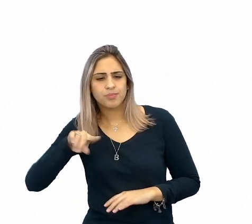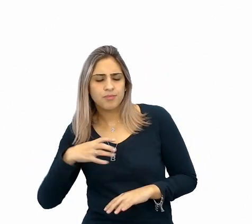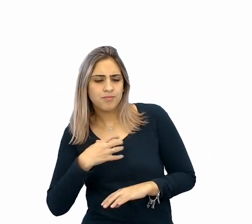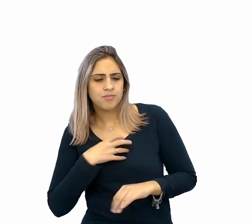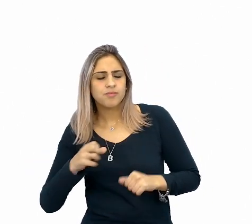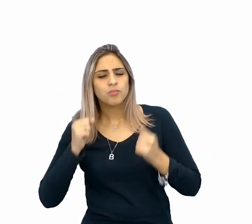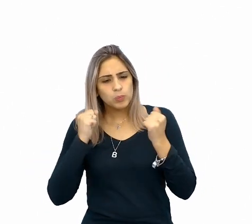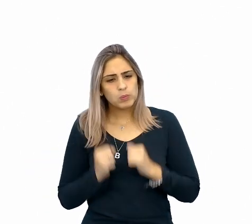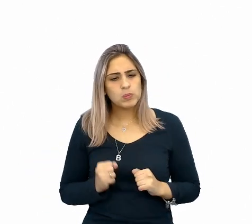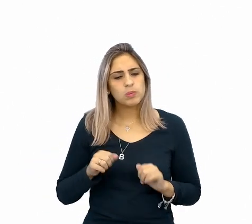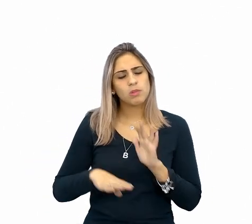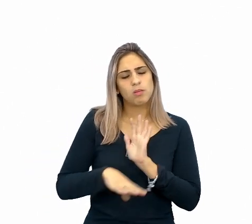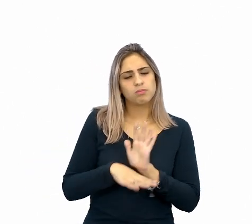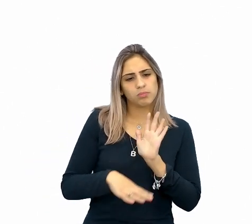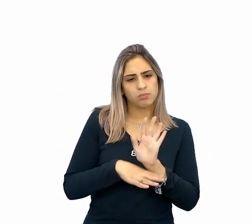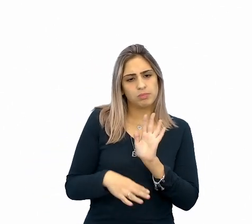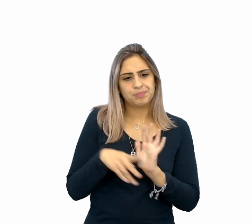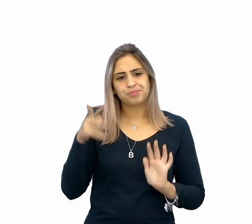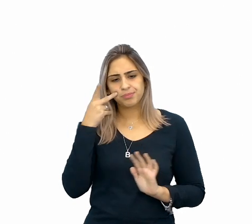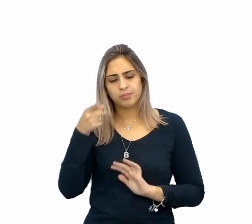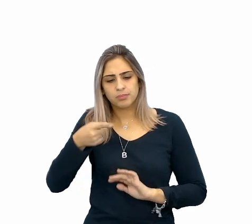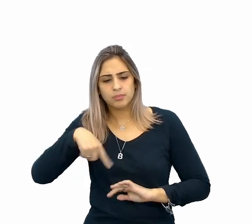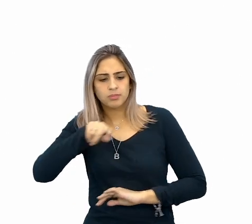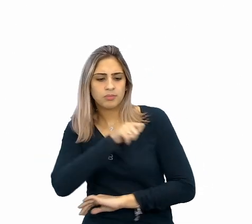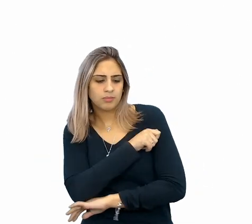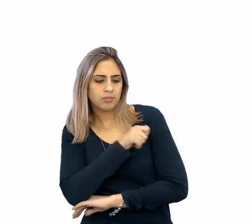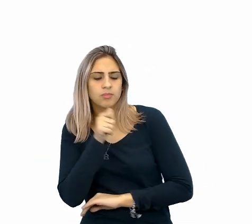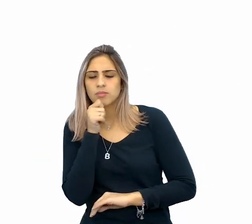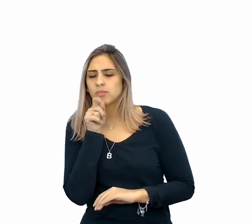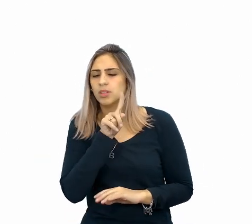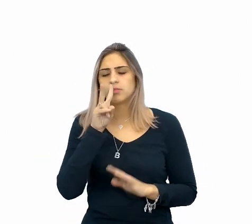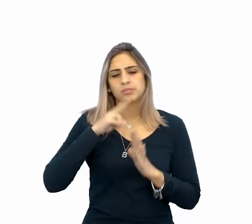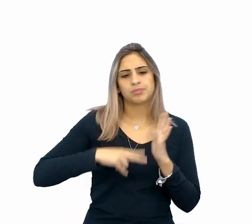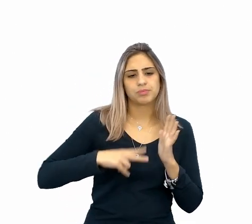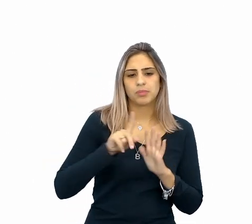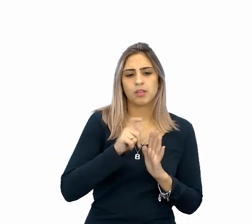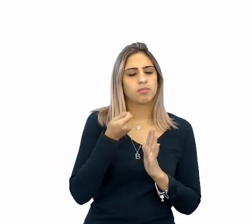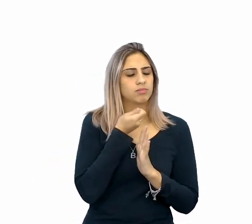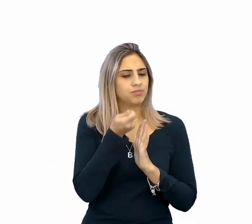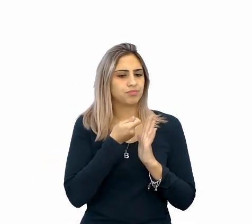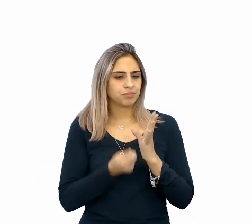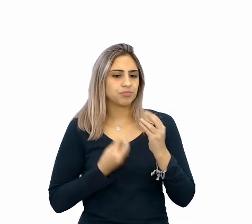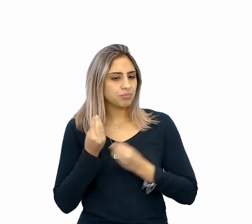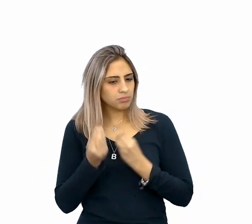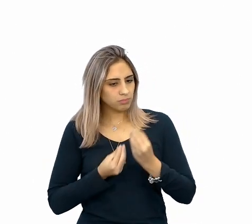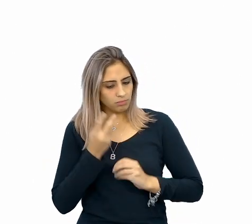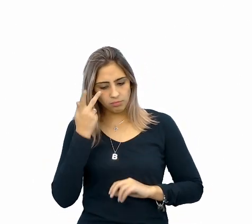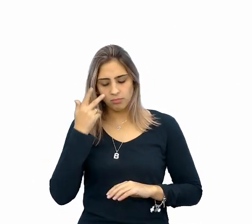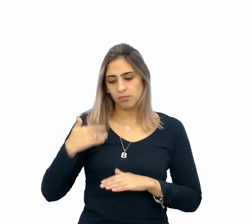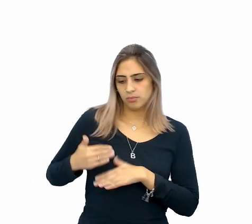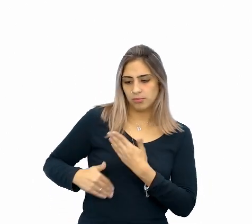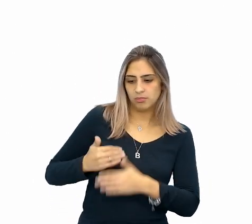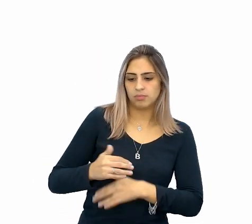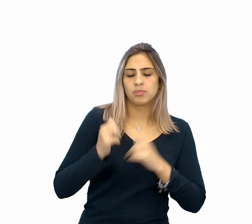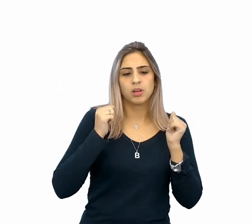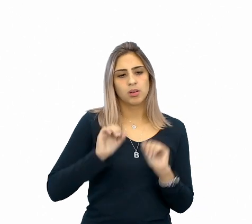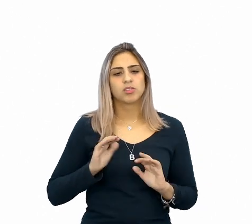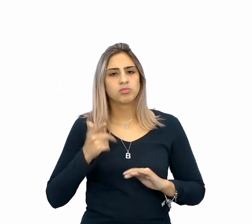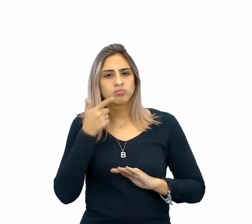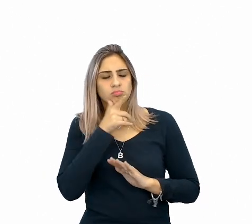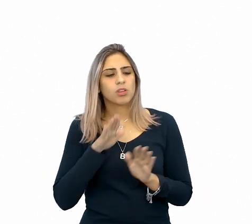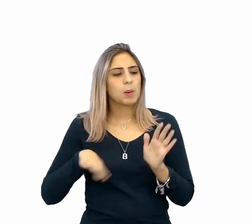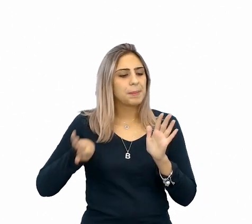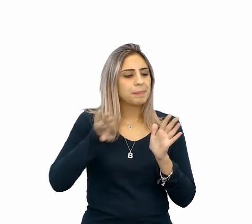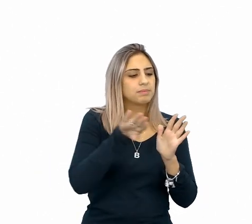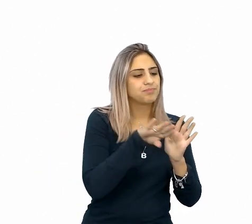situações podem contribuir para que os estudantes que não leem e não escrevem convencionalmente possam avançar, né, para que